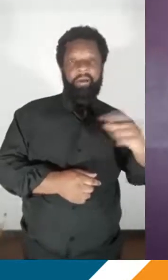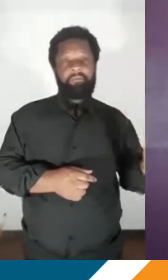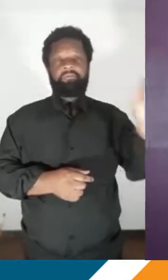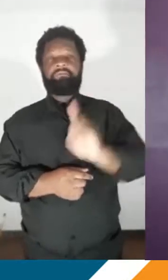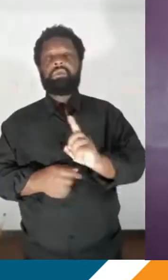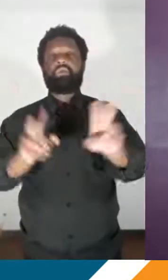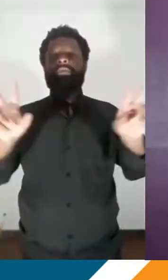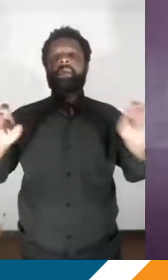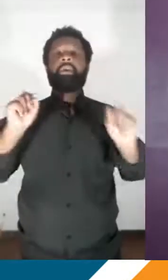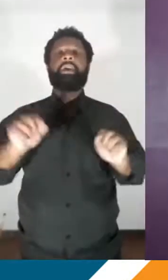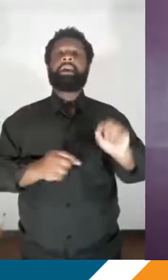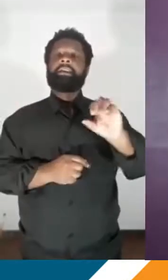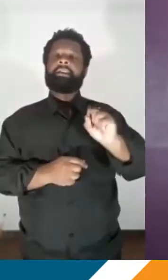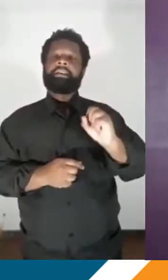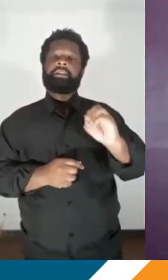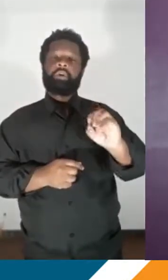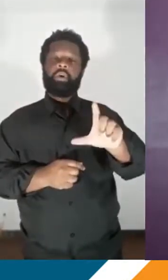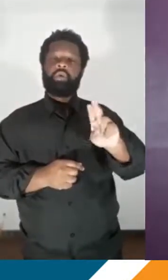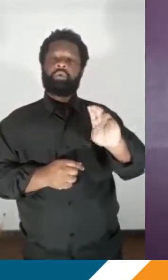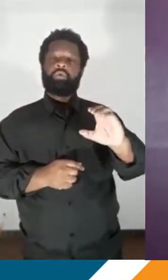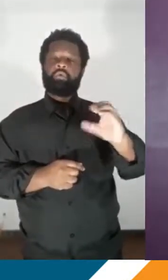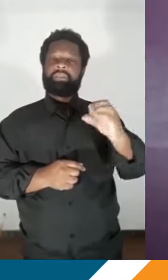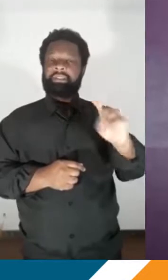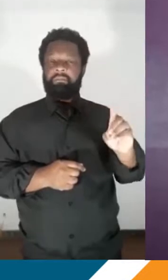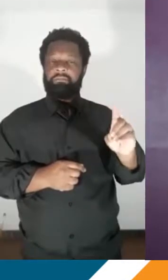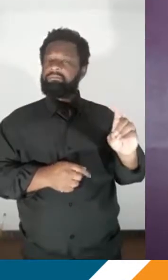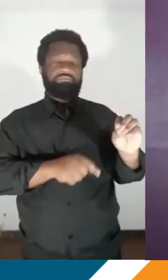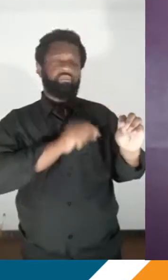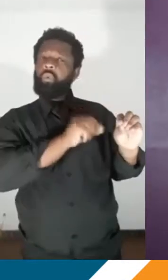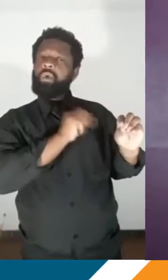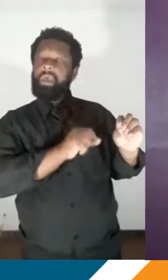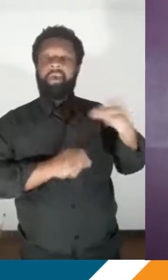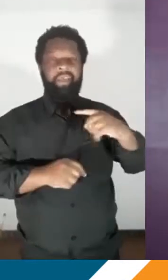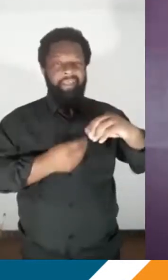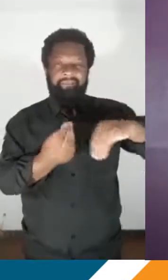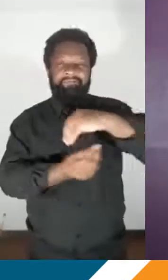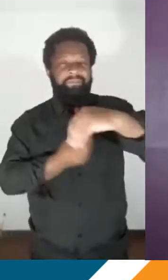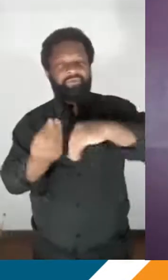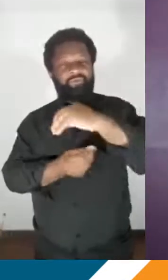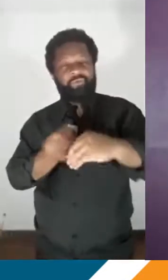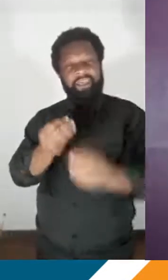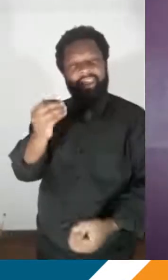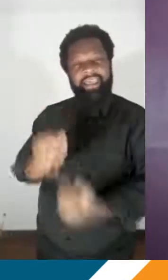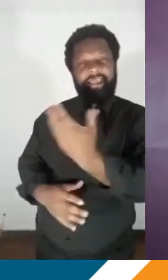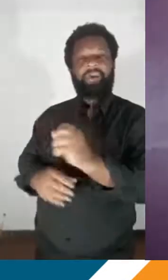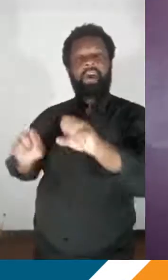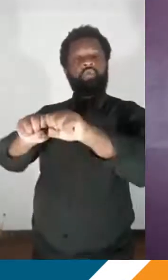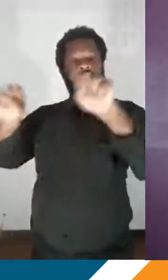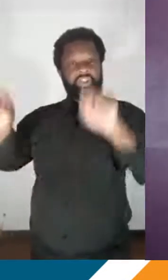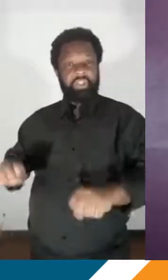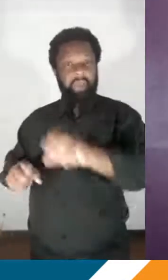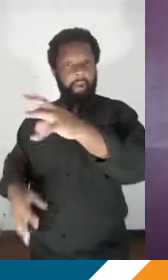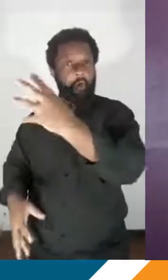vocês sobre soluções. E o que é uma solução? Solução é toda aquela mistura que